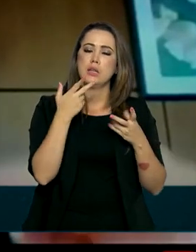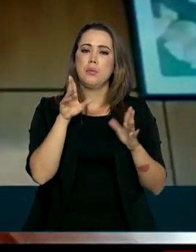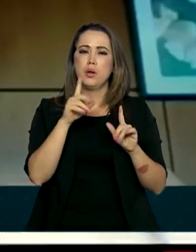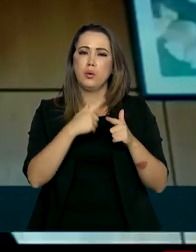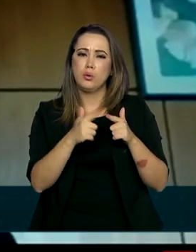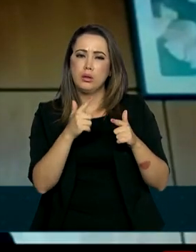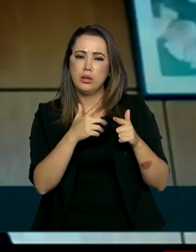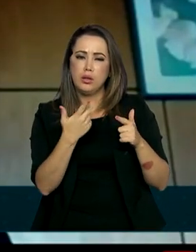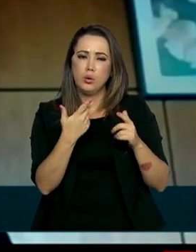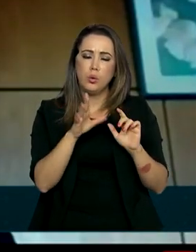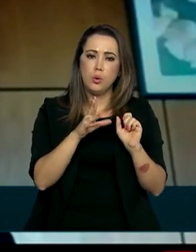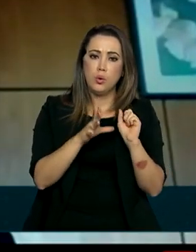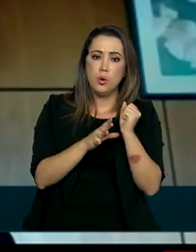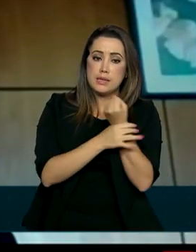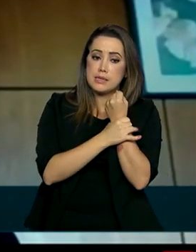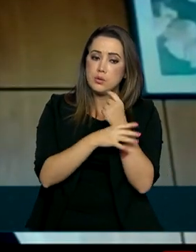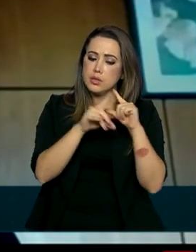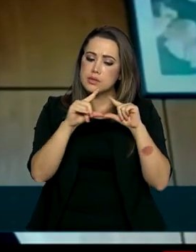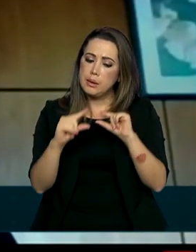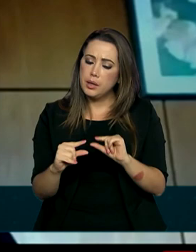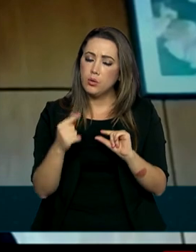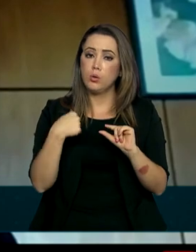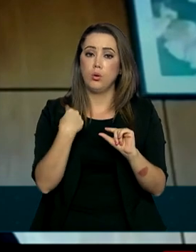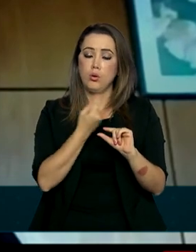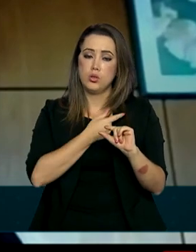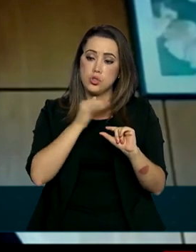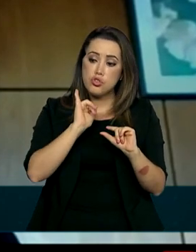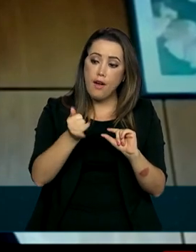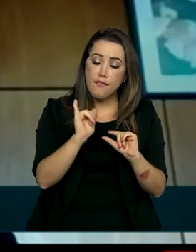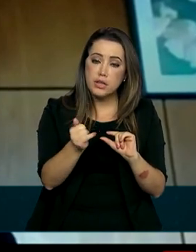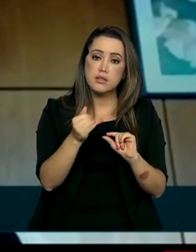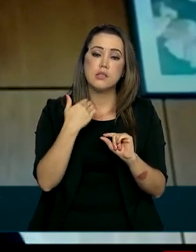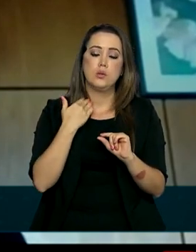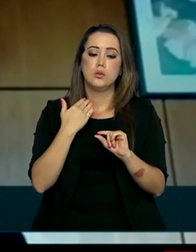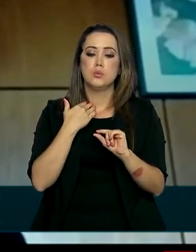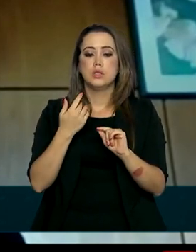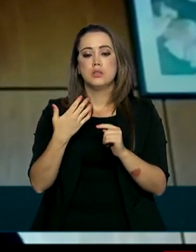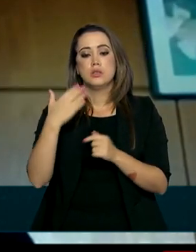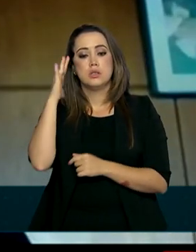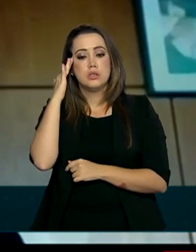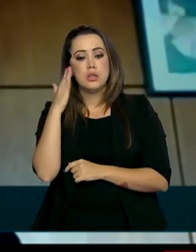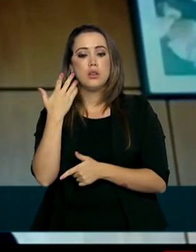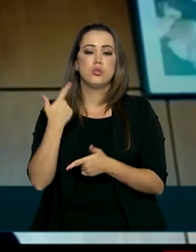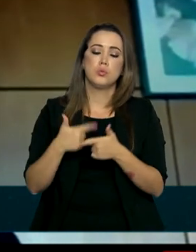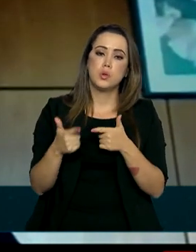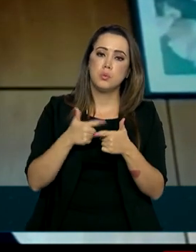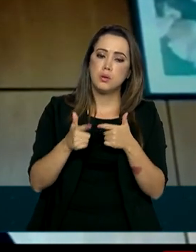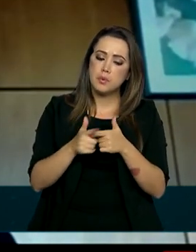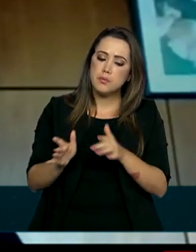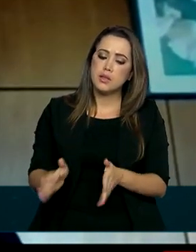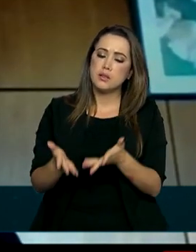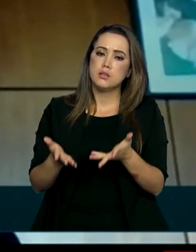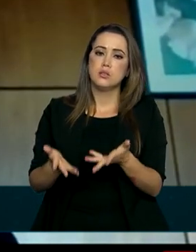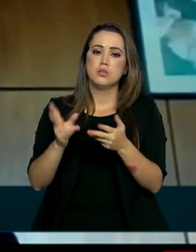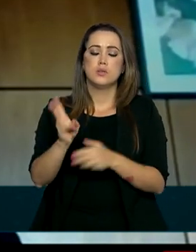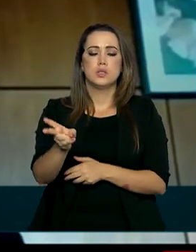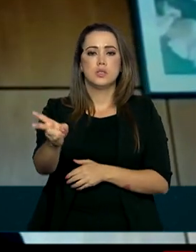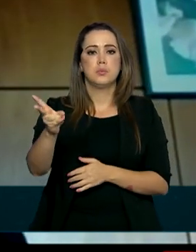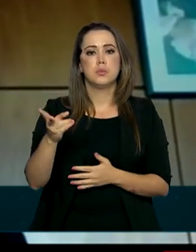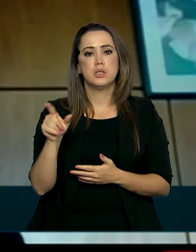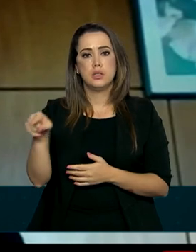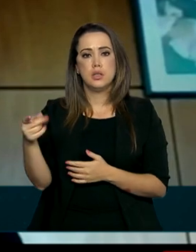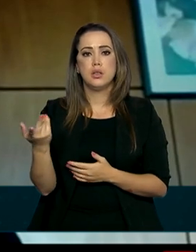menor, nós alertamos aos bancos que tentem entender a situação, incentivando sempre o retorno